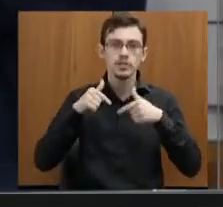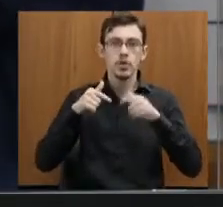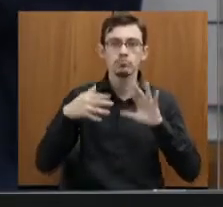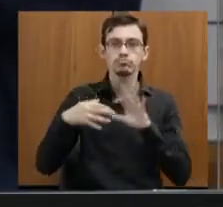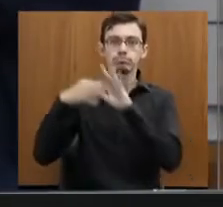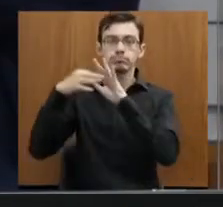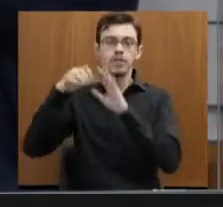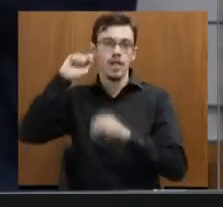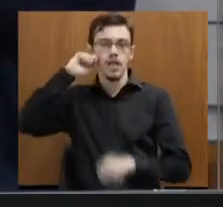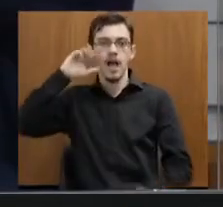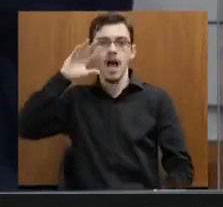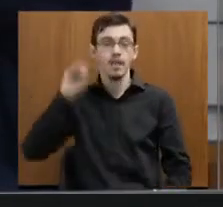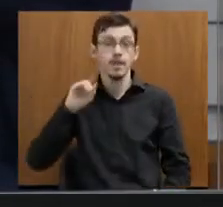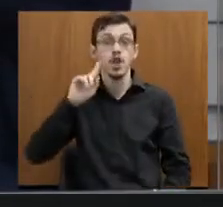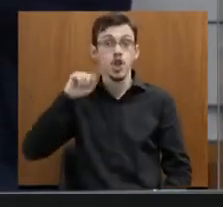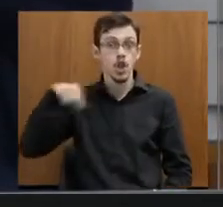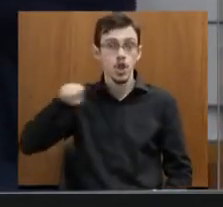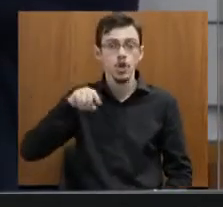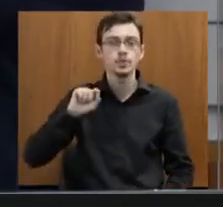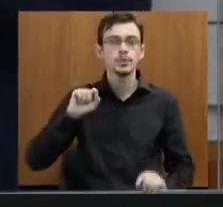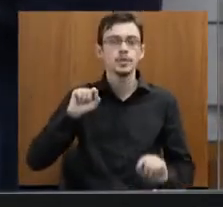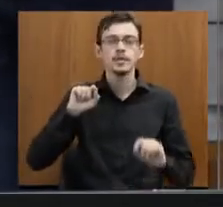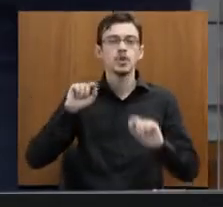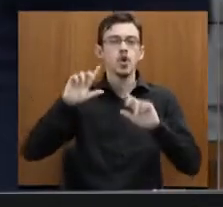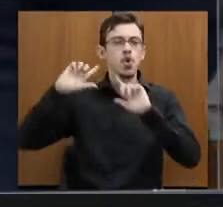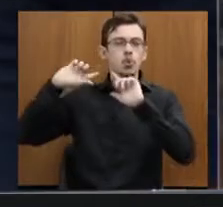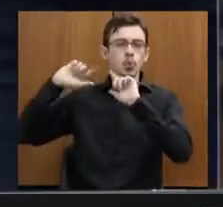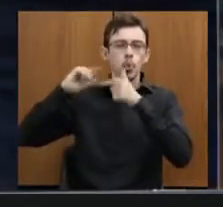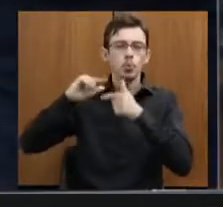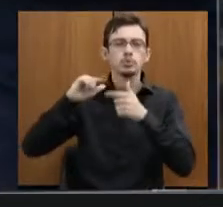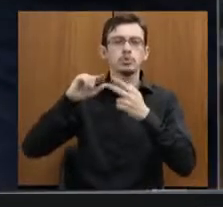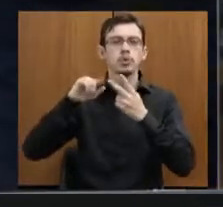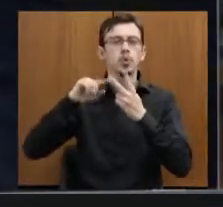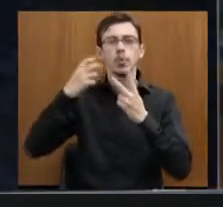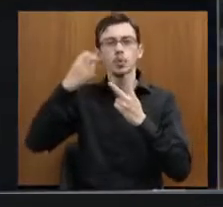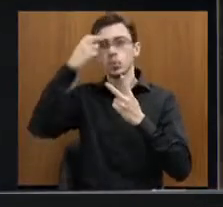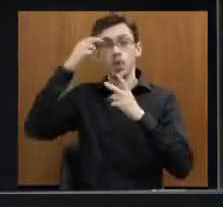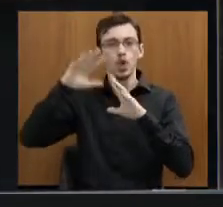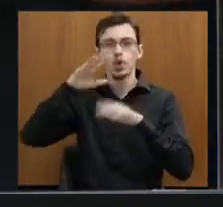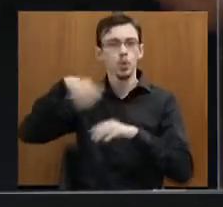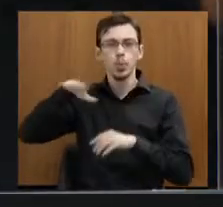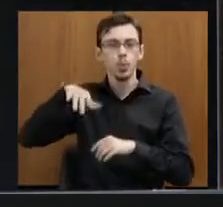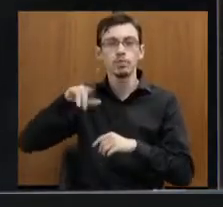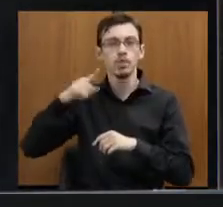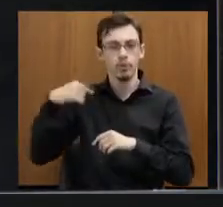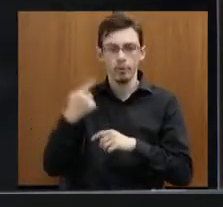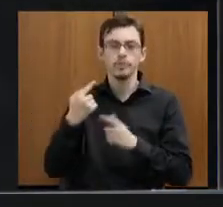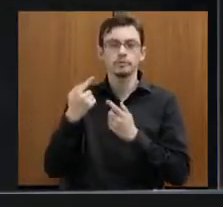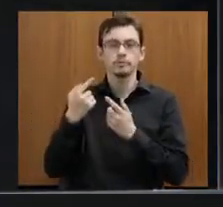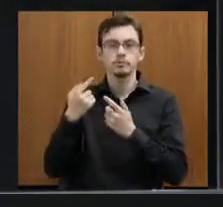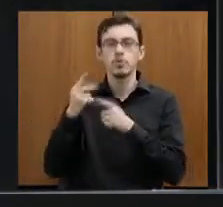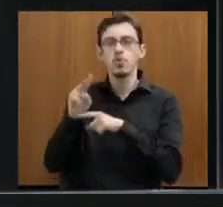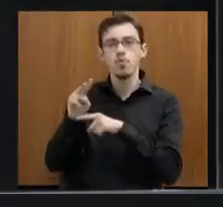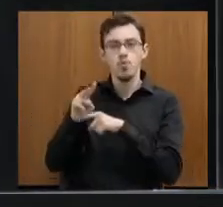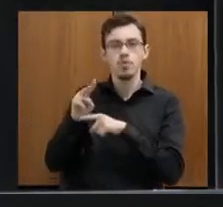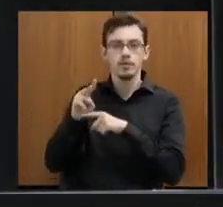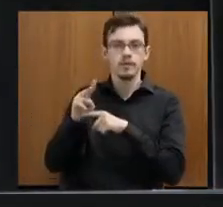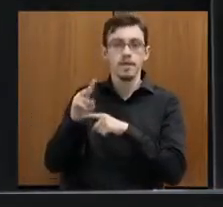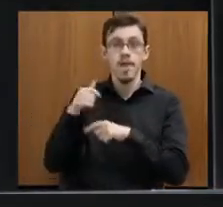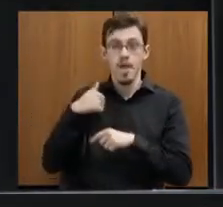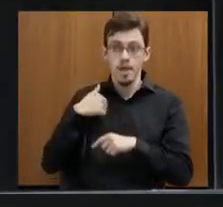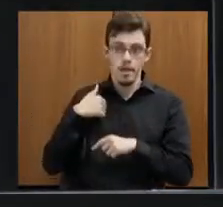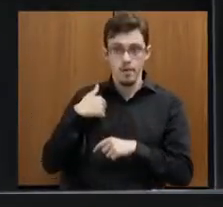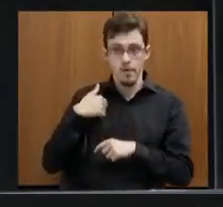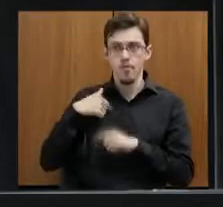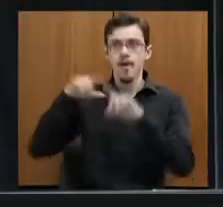né Nós somos Guardiões de tudo de tudo né de tudo é eu e uma folha